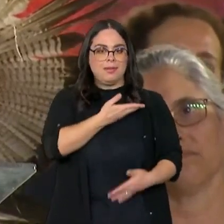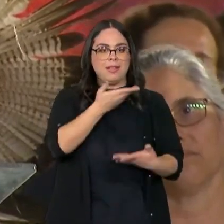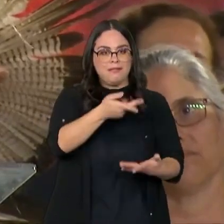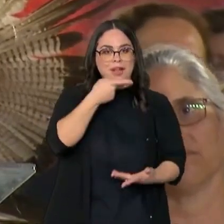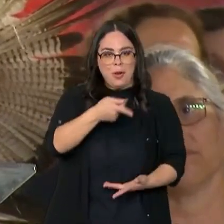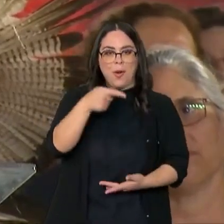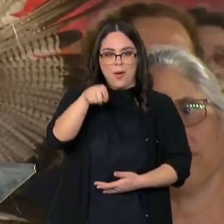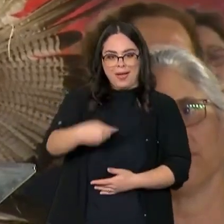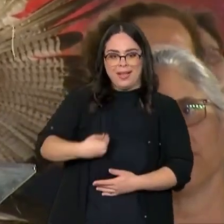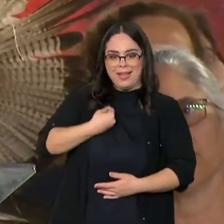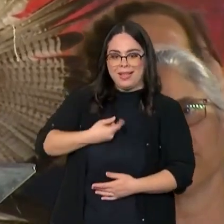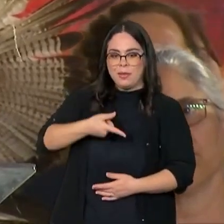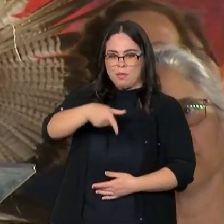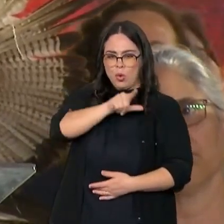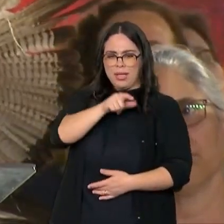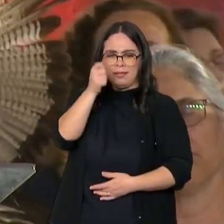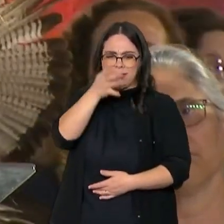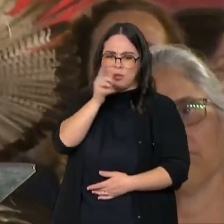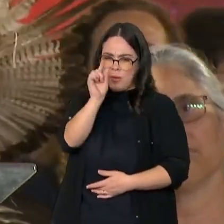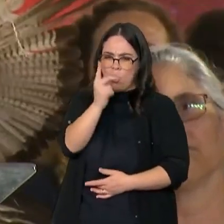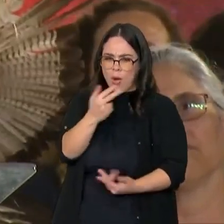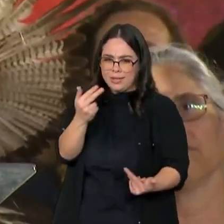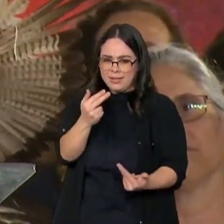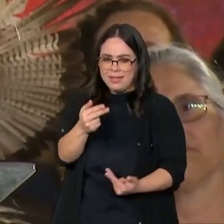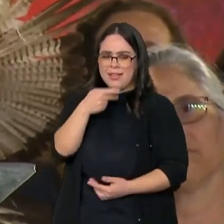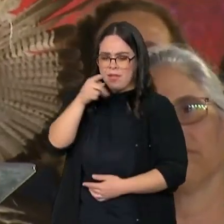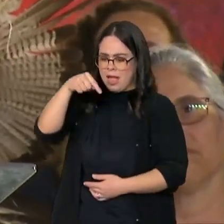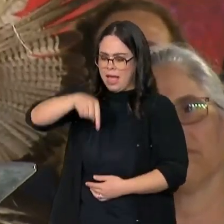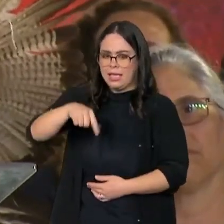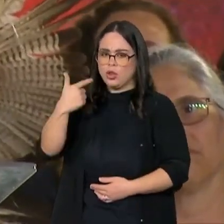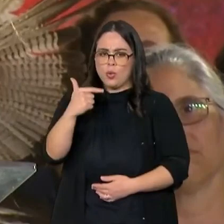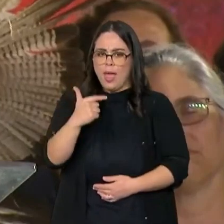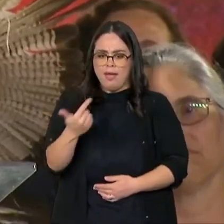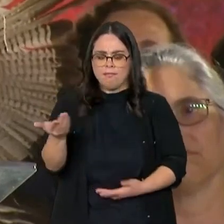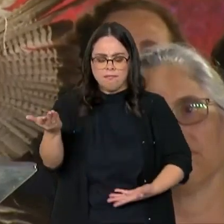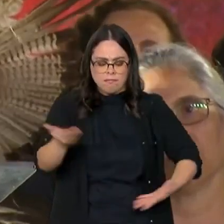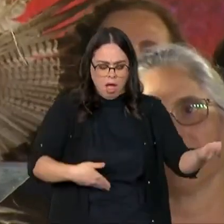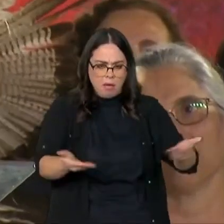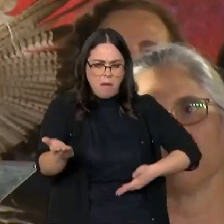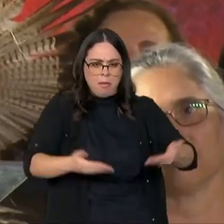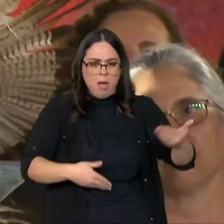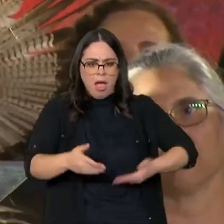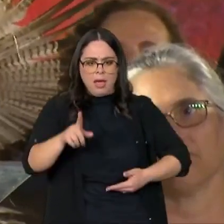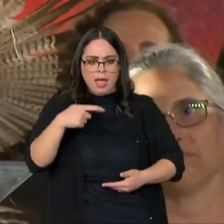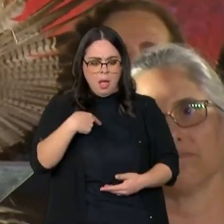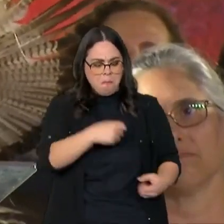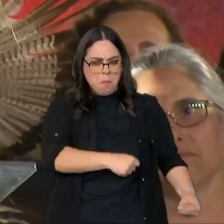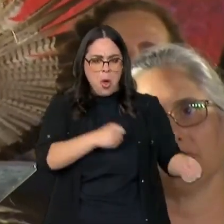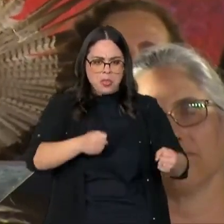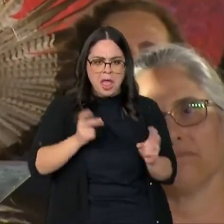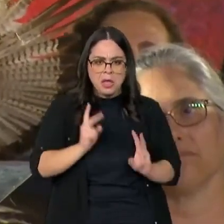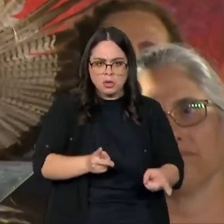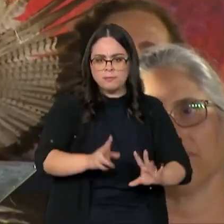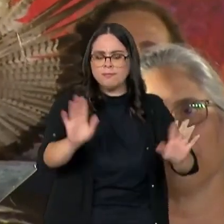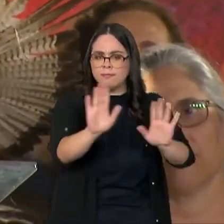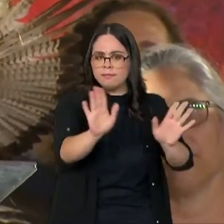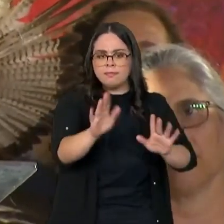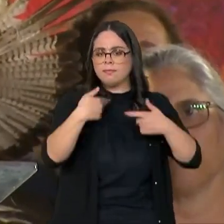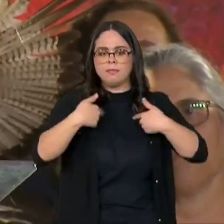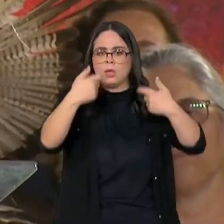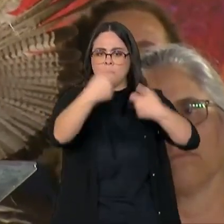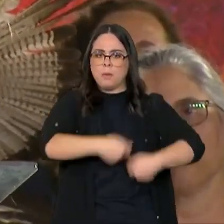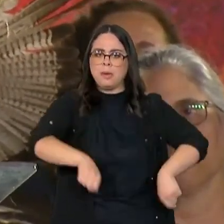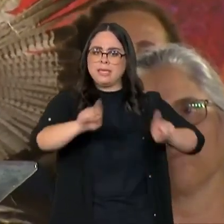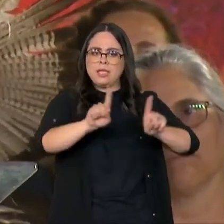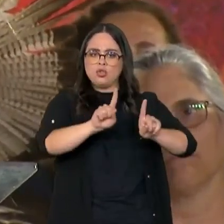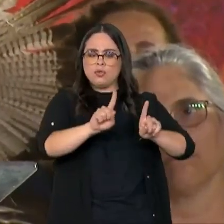aqui mudasse o seu discurso. Aqui não tem subserviência para ficar no poder. Eu não preciso disso.